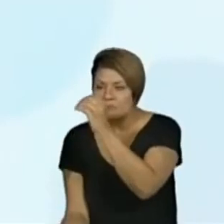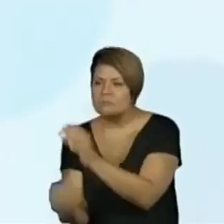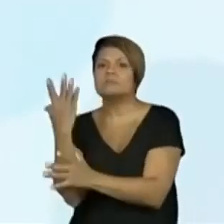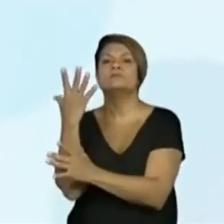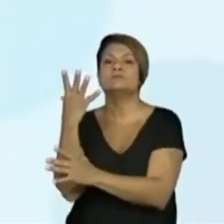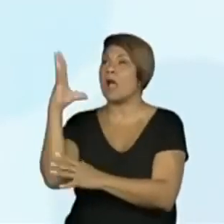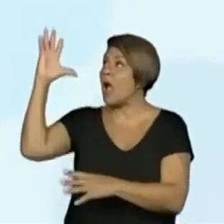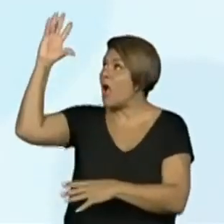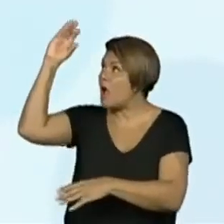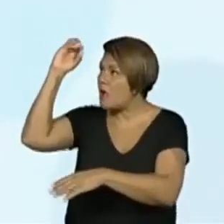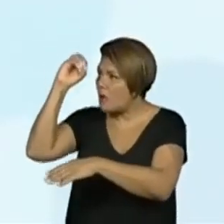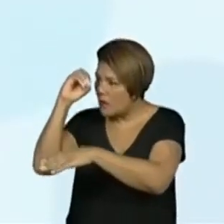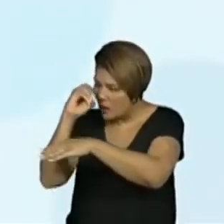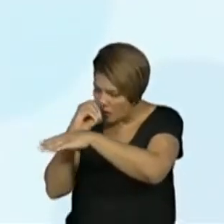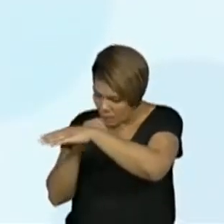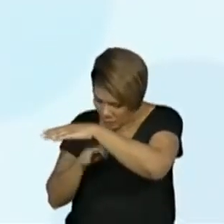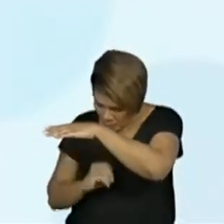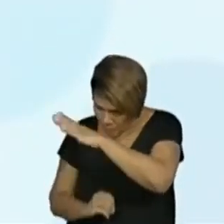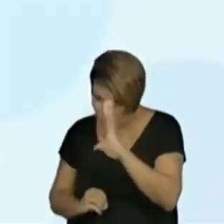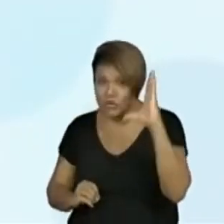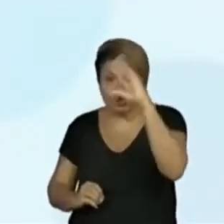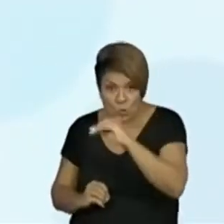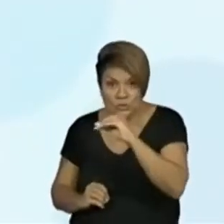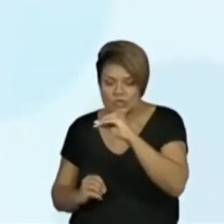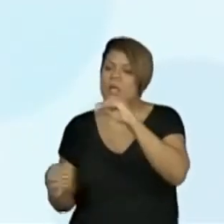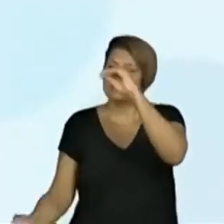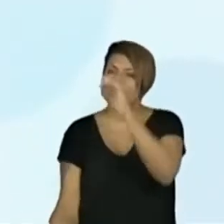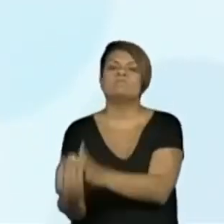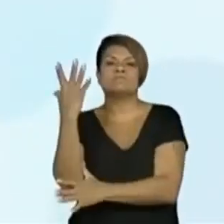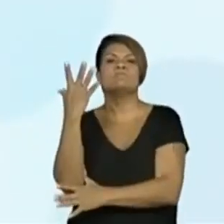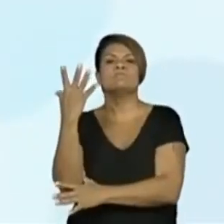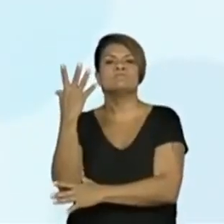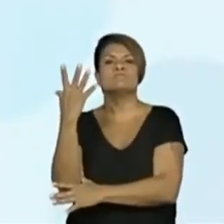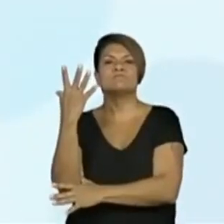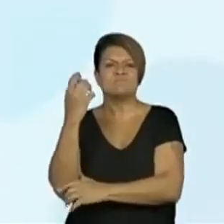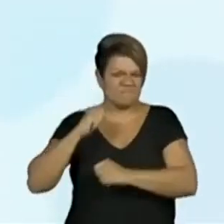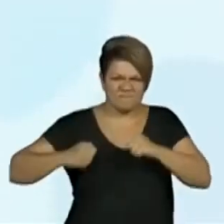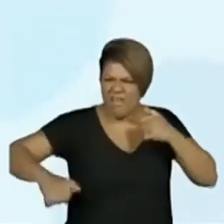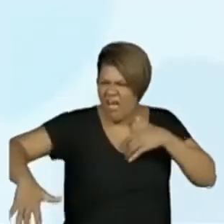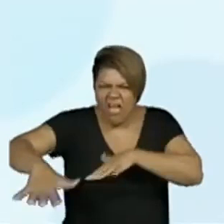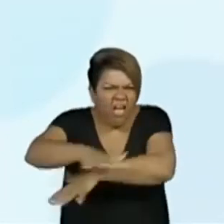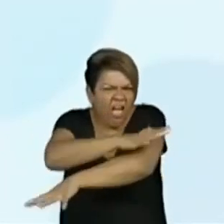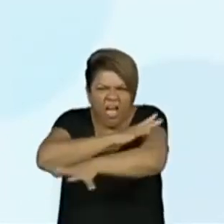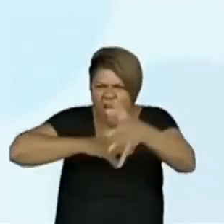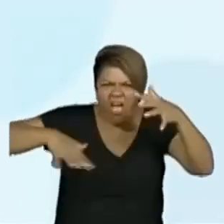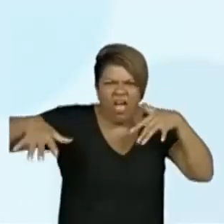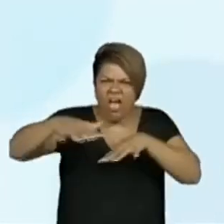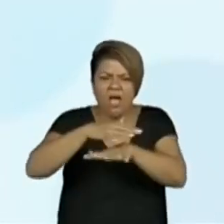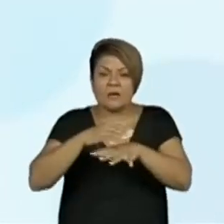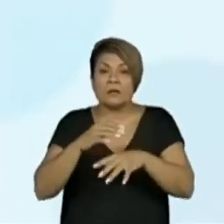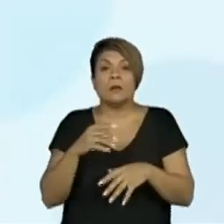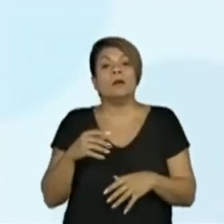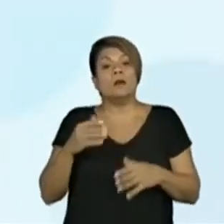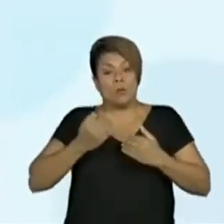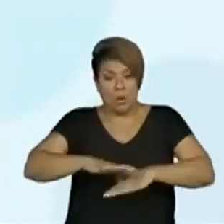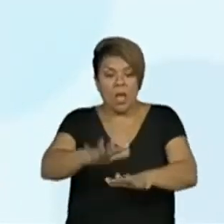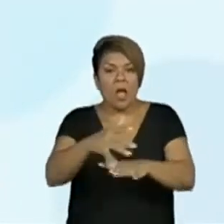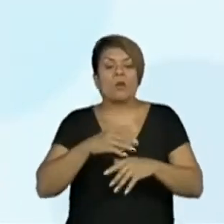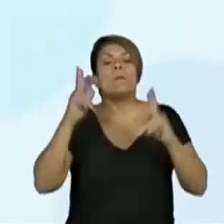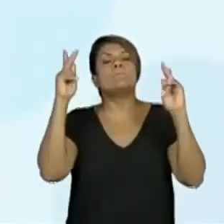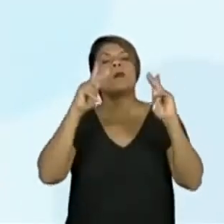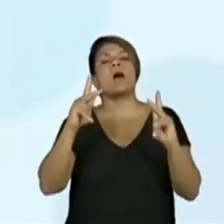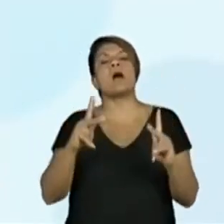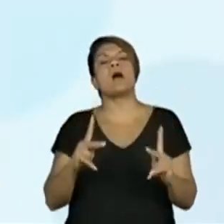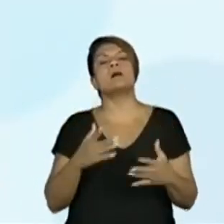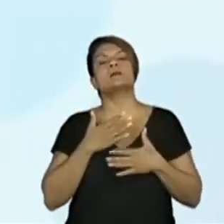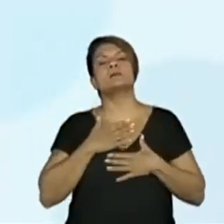para assombrar a paz do reino do Lago Verde. Aê, turminha, a turminha tá se pôr certo. Ele causa